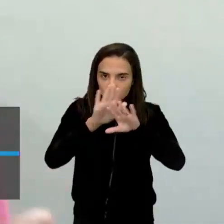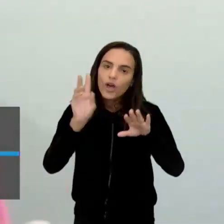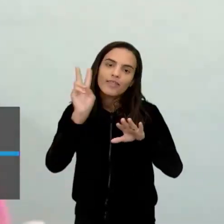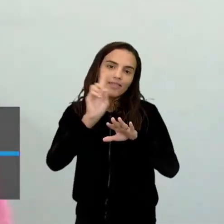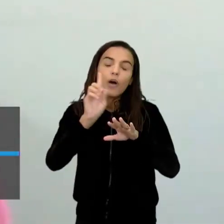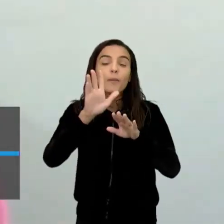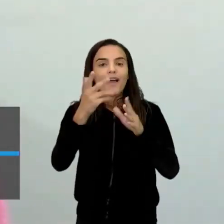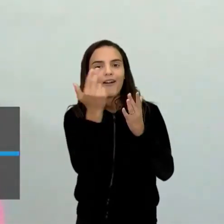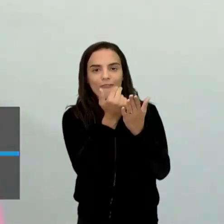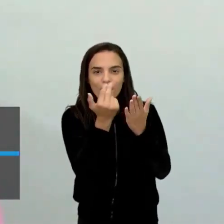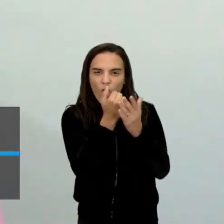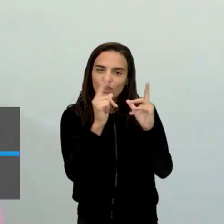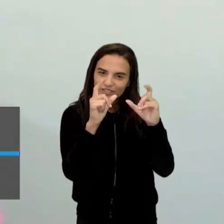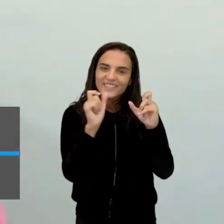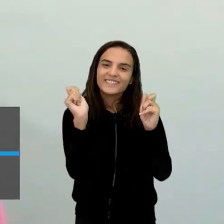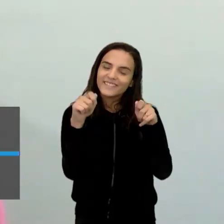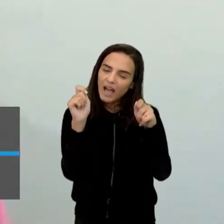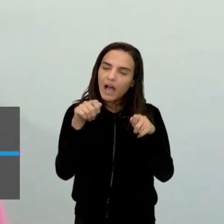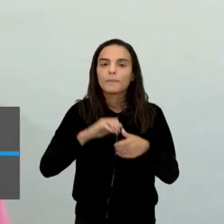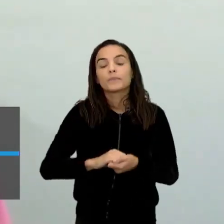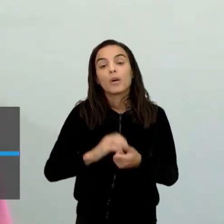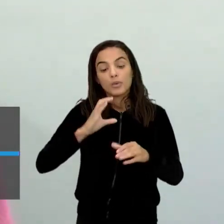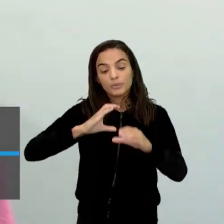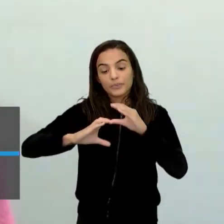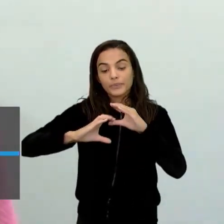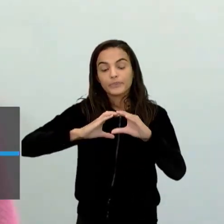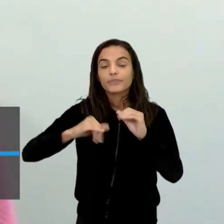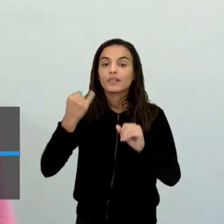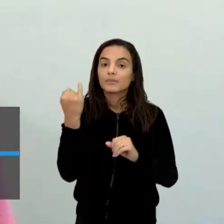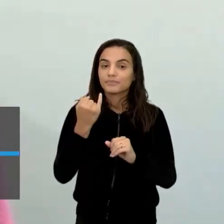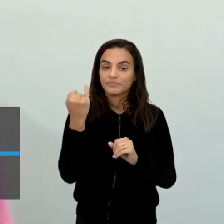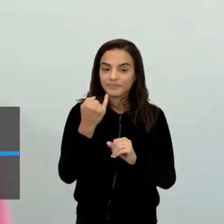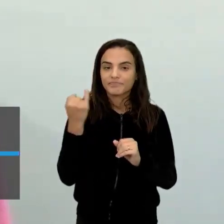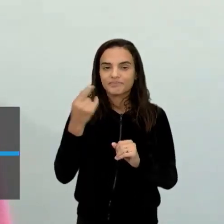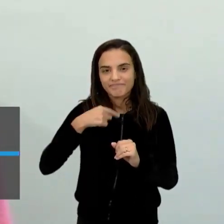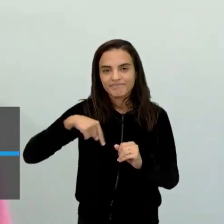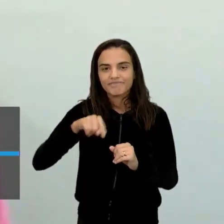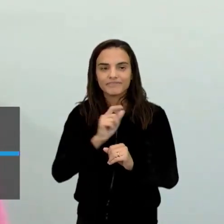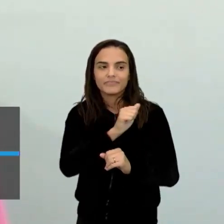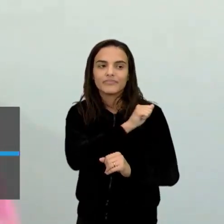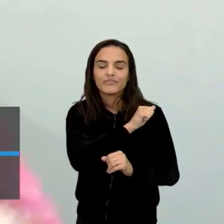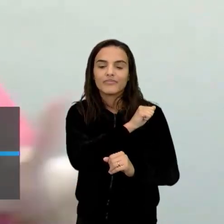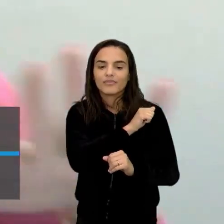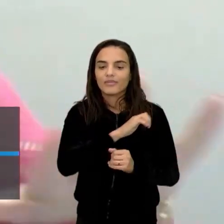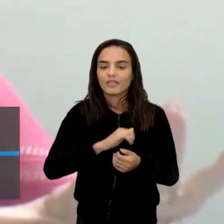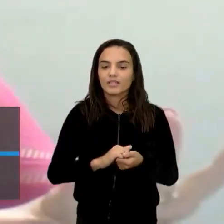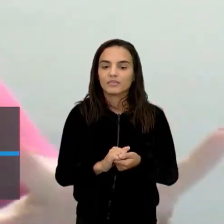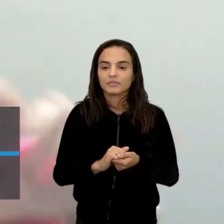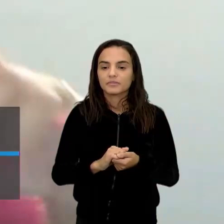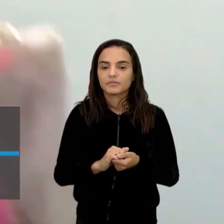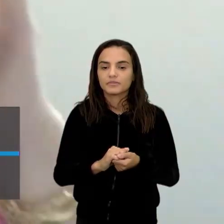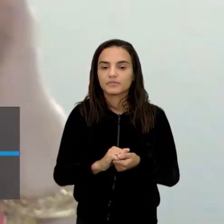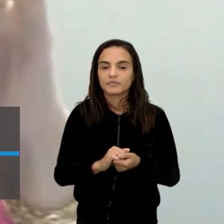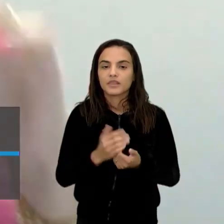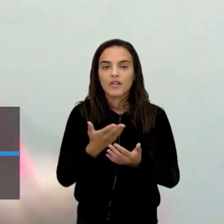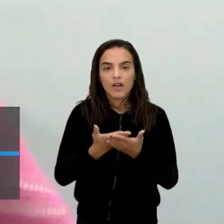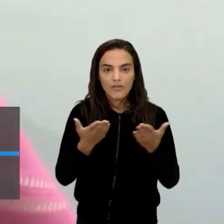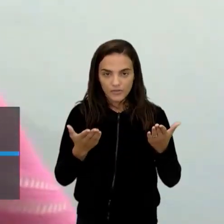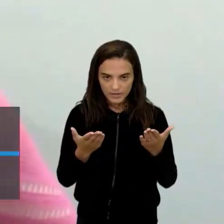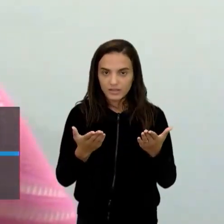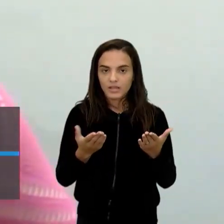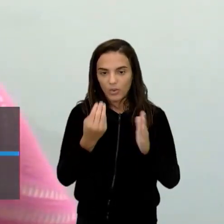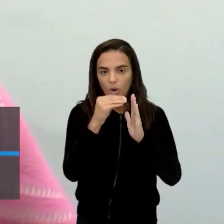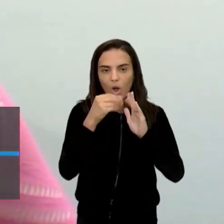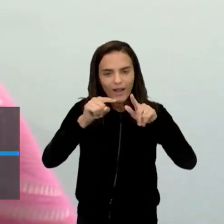à imagem em si. Então, essa comunicação ela é importante para os nossos alunos PCs, por quê? Você coloca